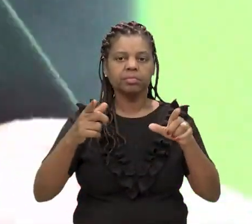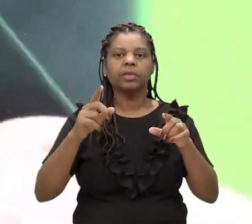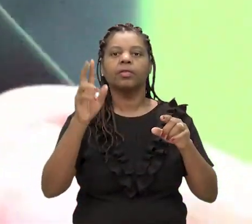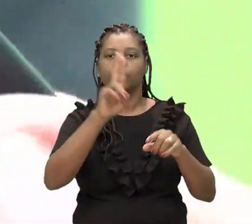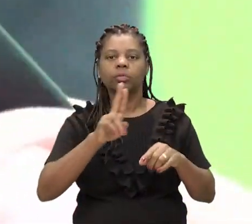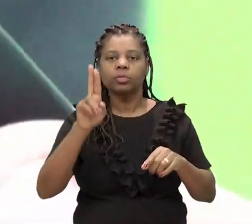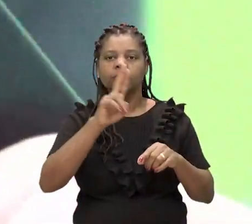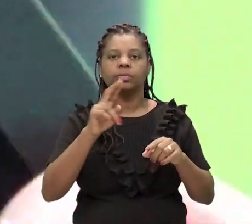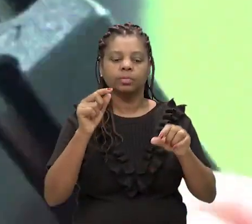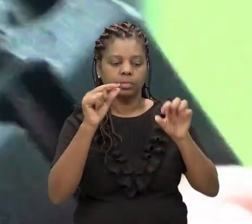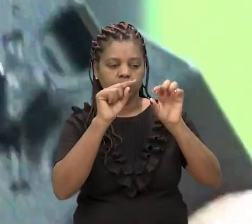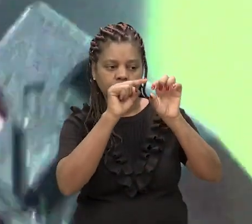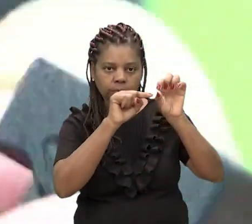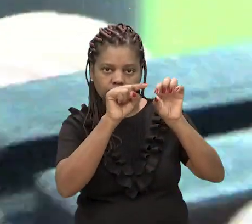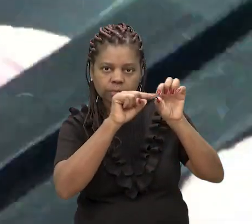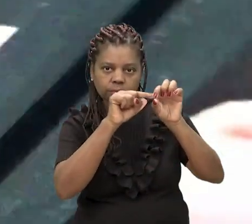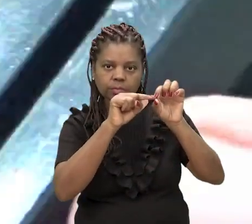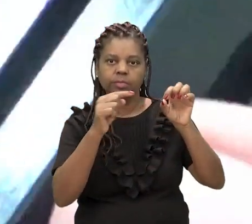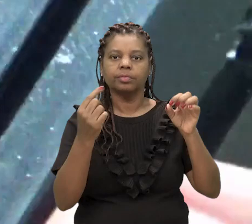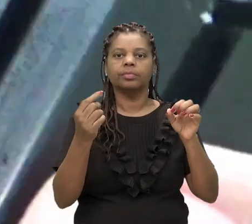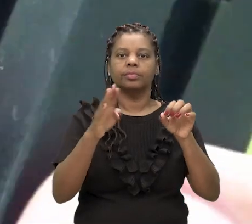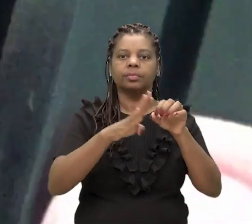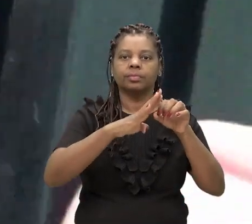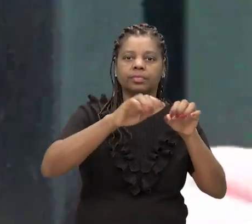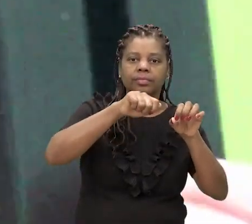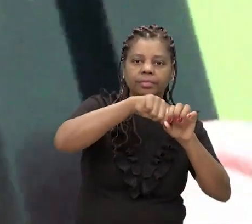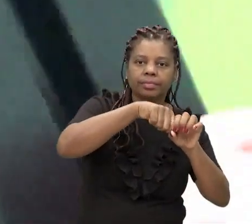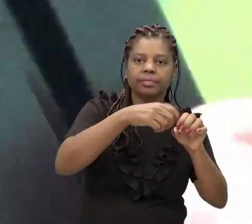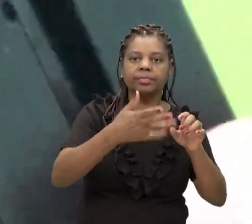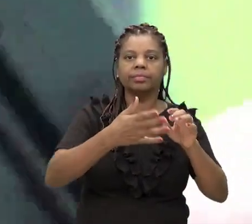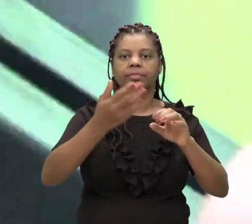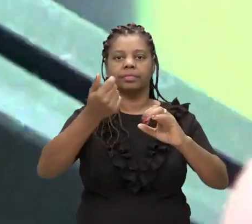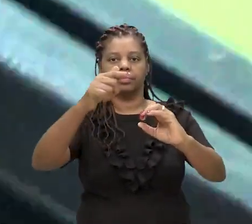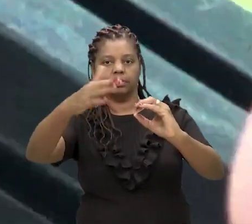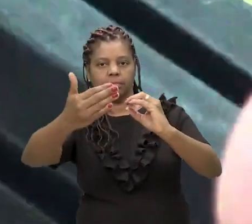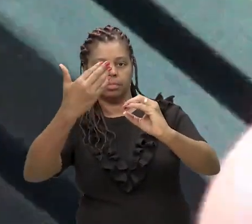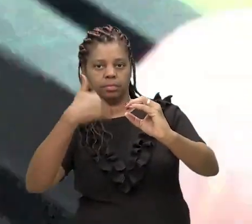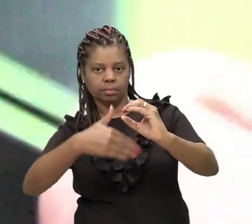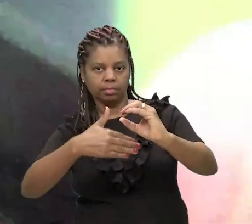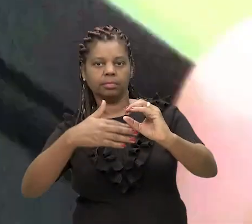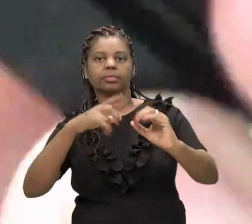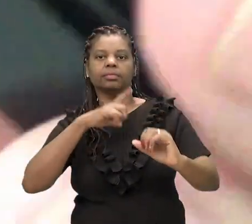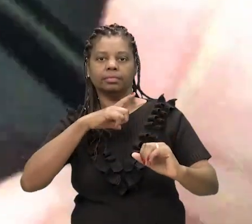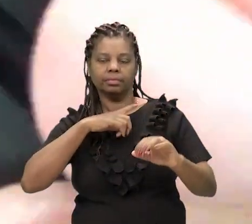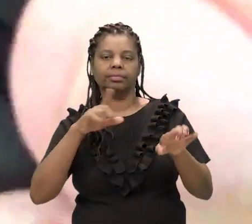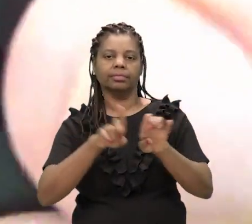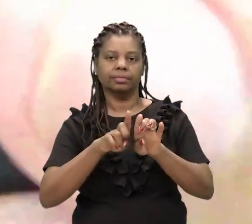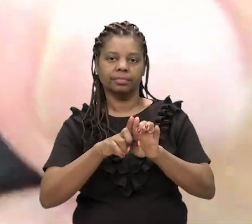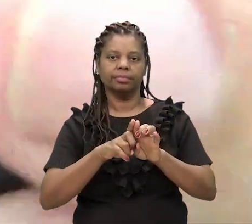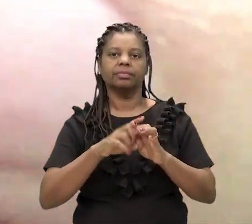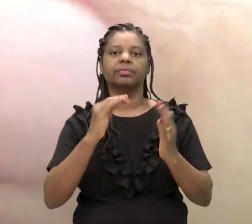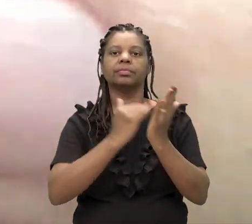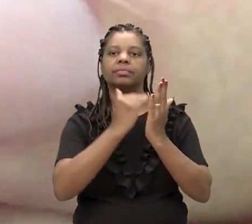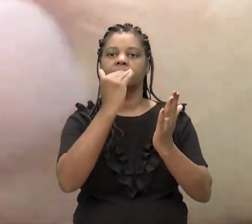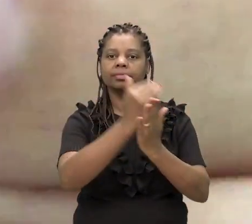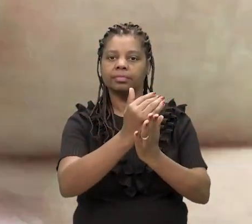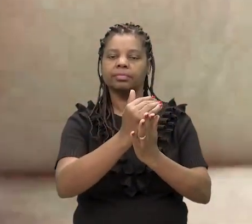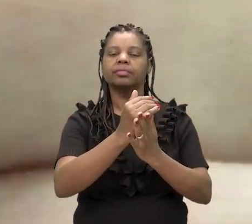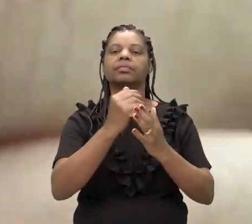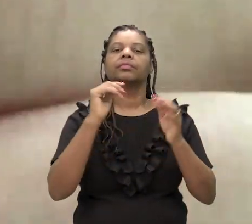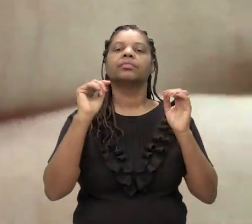estar utilizando os pininhos e esses espaços para estar preenchendo. Obviamente, na parte de trás nós também temos, para aumentar a